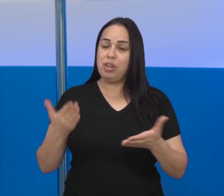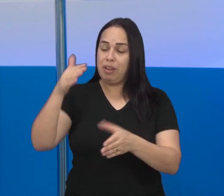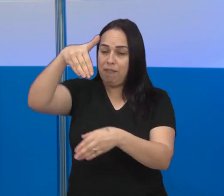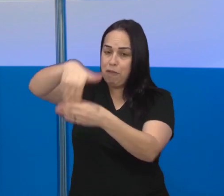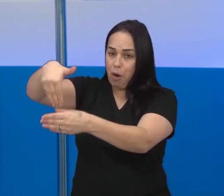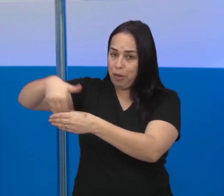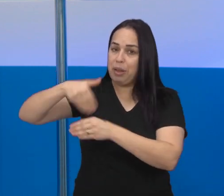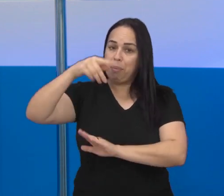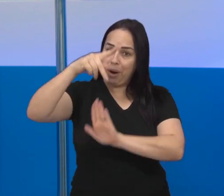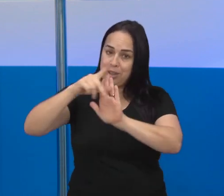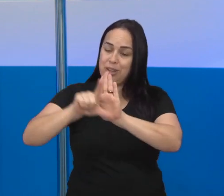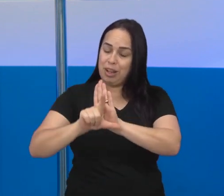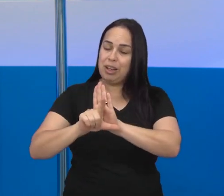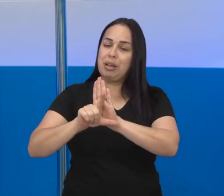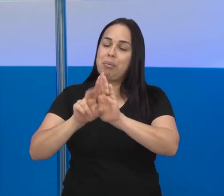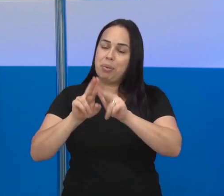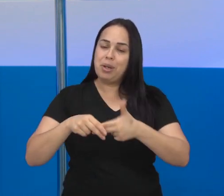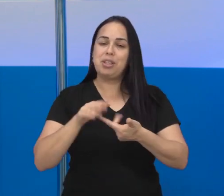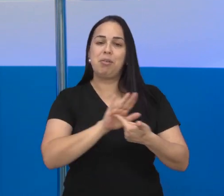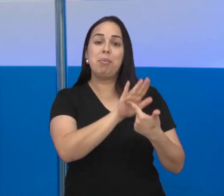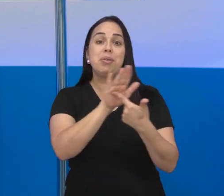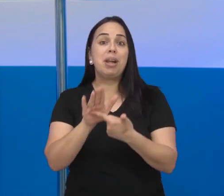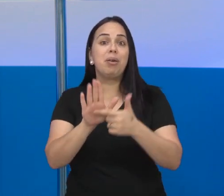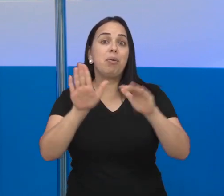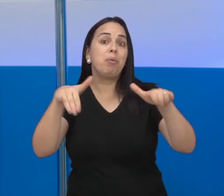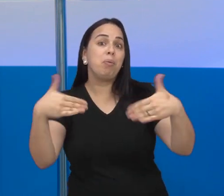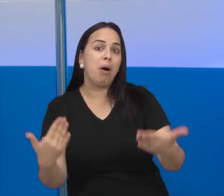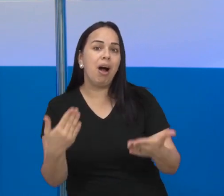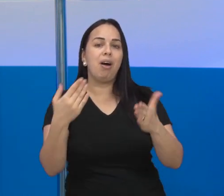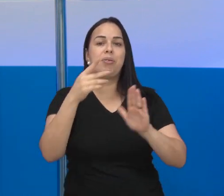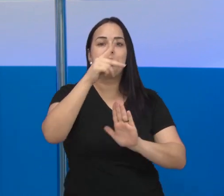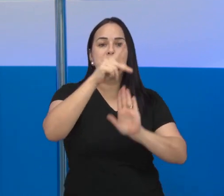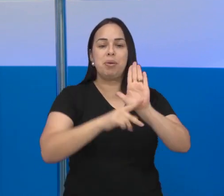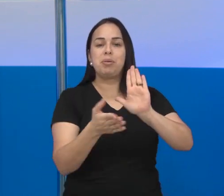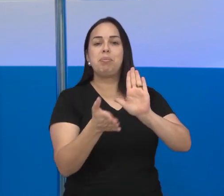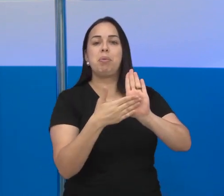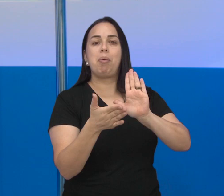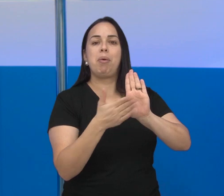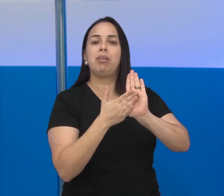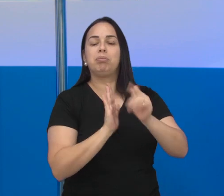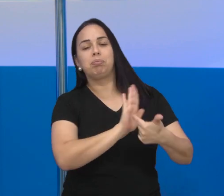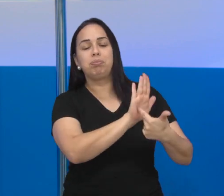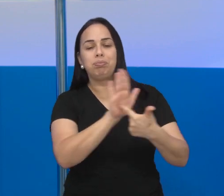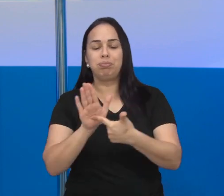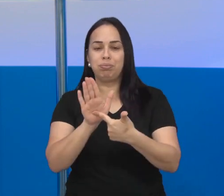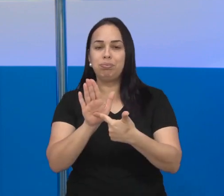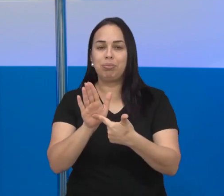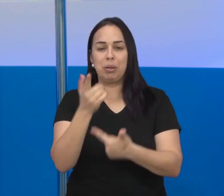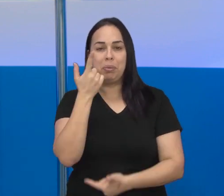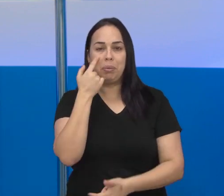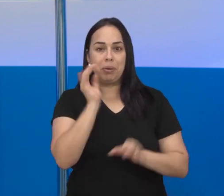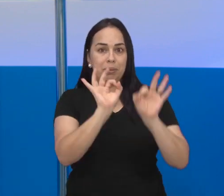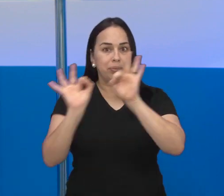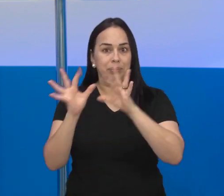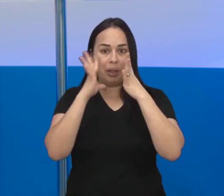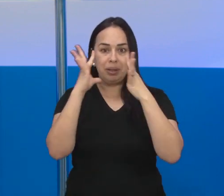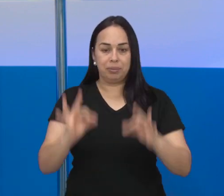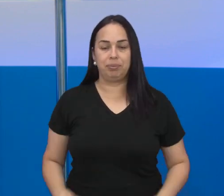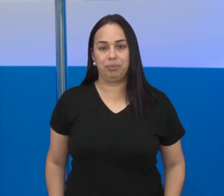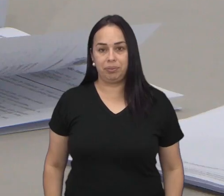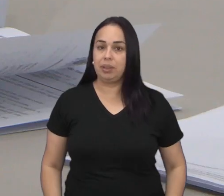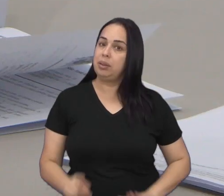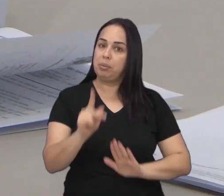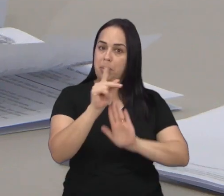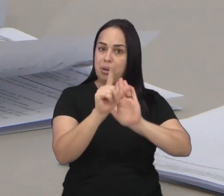dia de votação de projetos de lei, claro que a gente mostra agora os detalhes das principais propostas da pauta de votação. Dá só uma